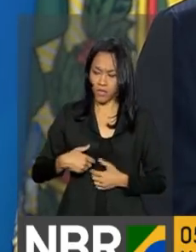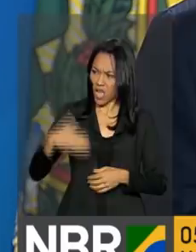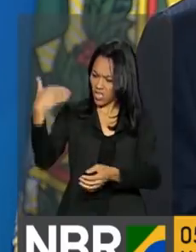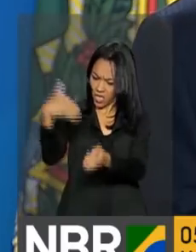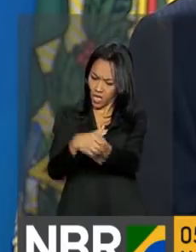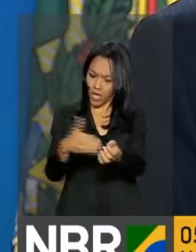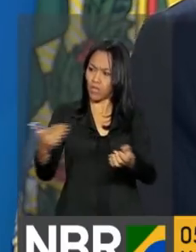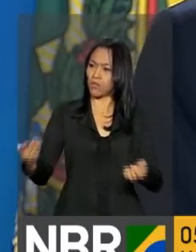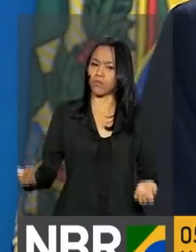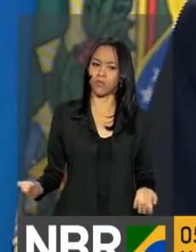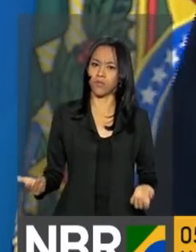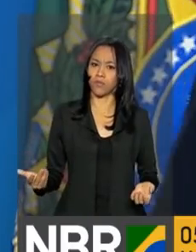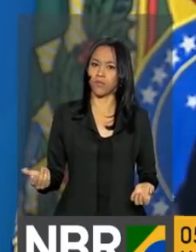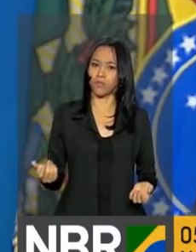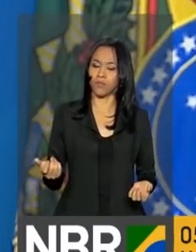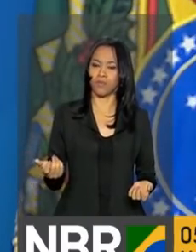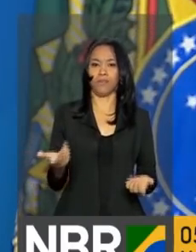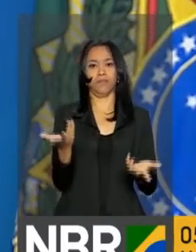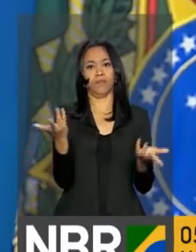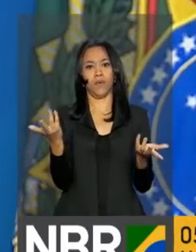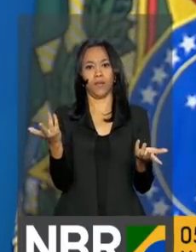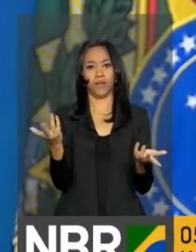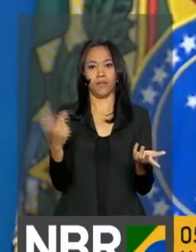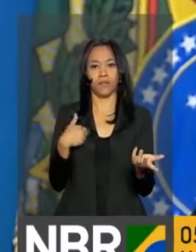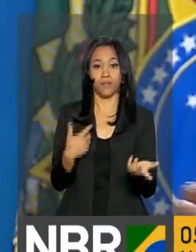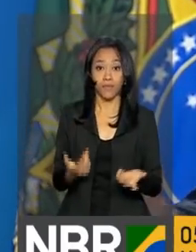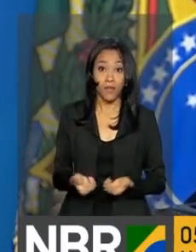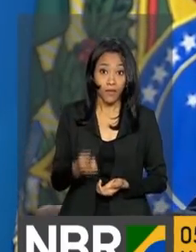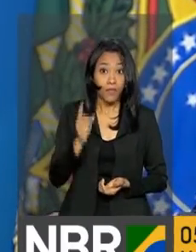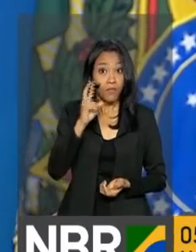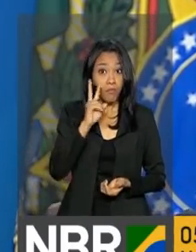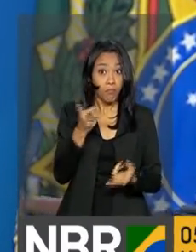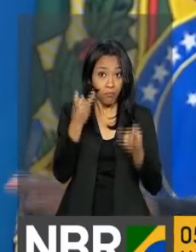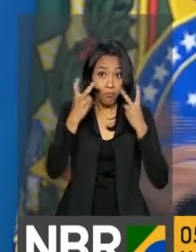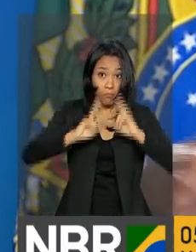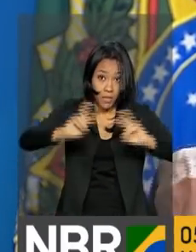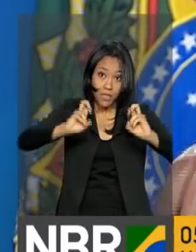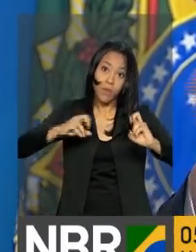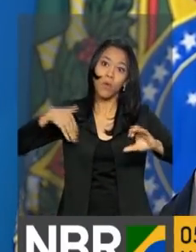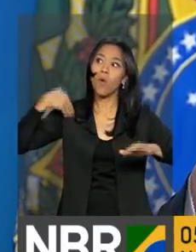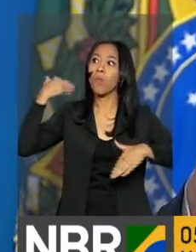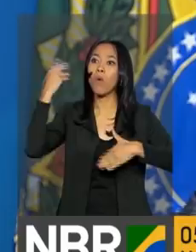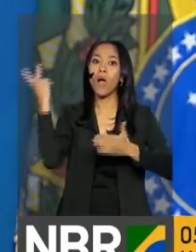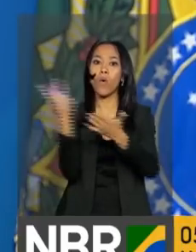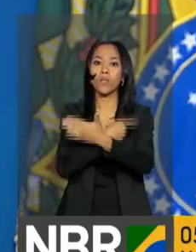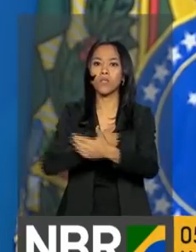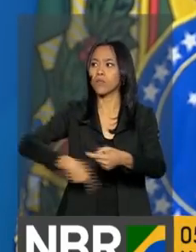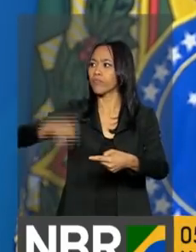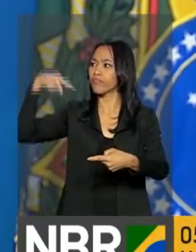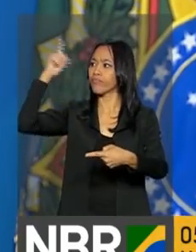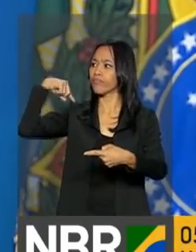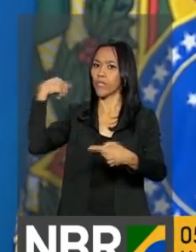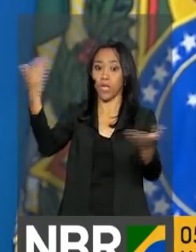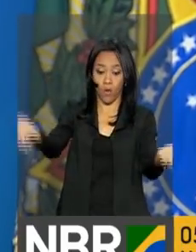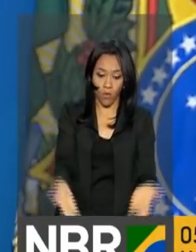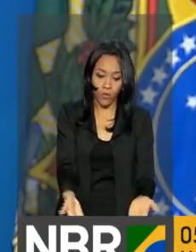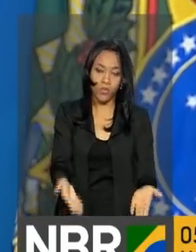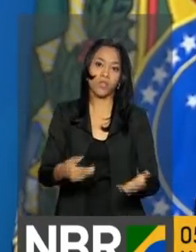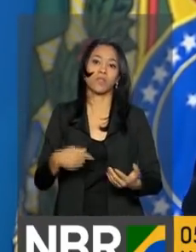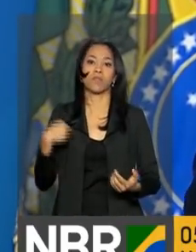secreto então realmente vejo uma evolução extraordinária com isso estava a significar